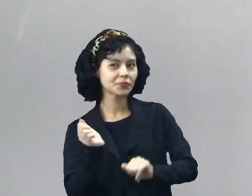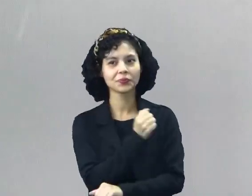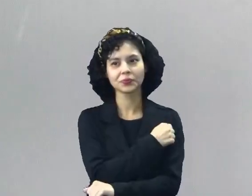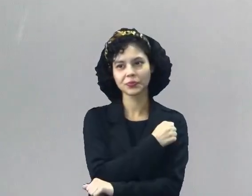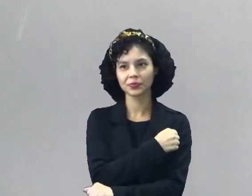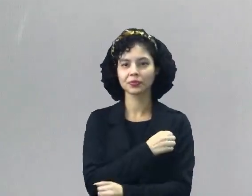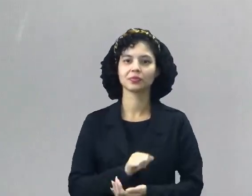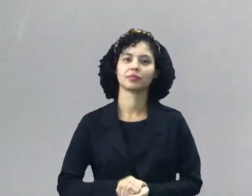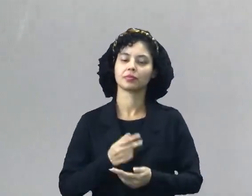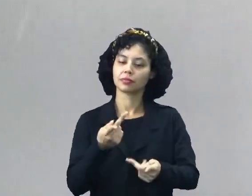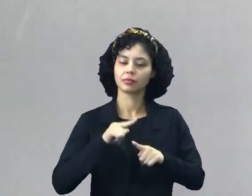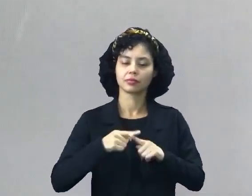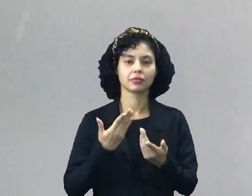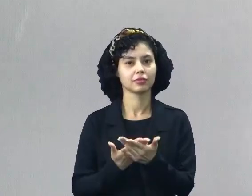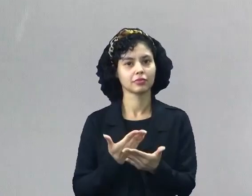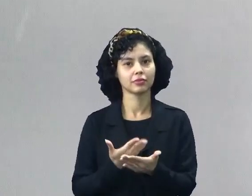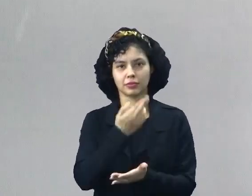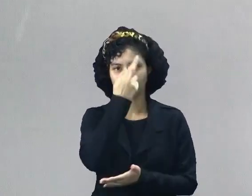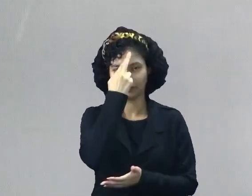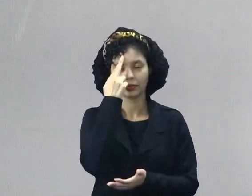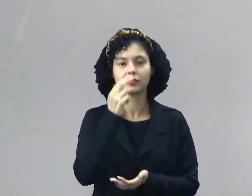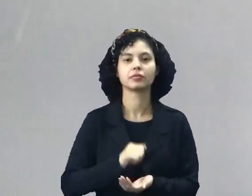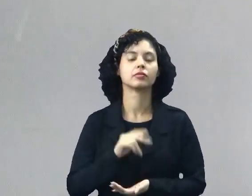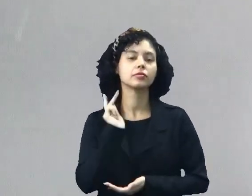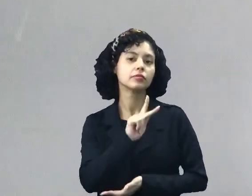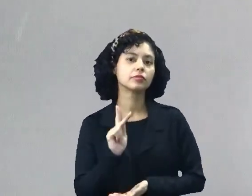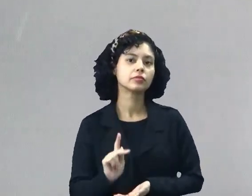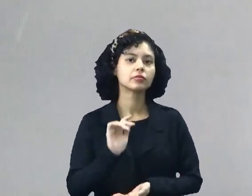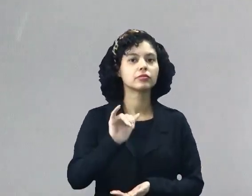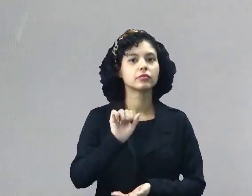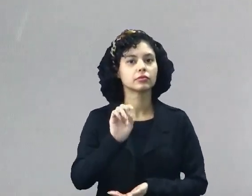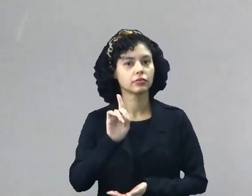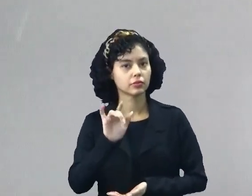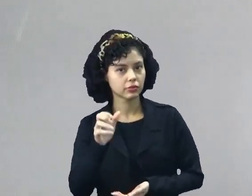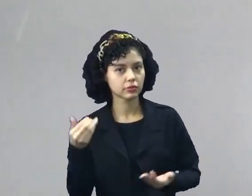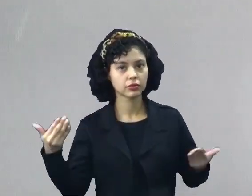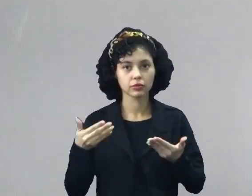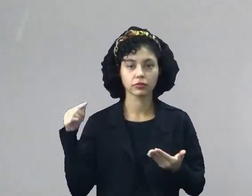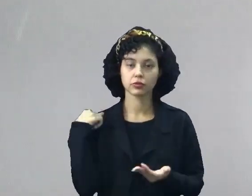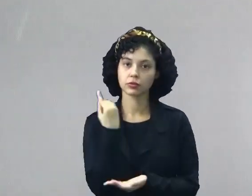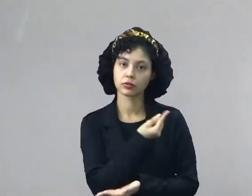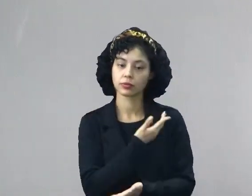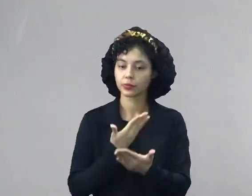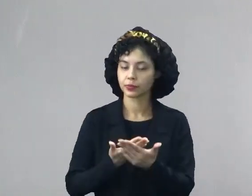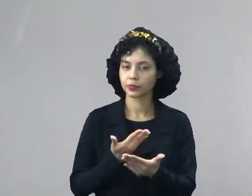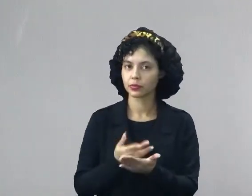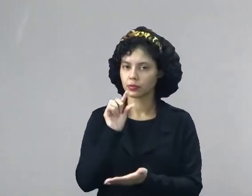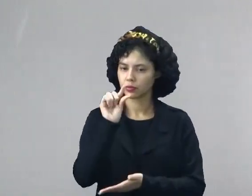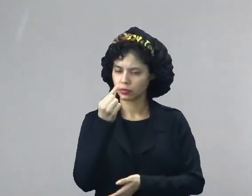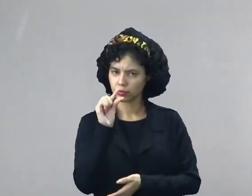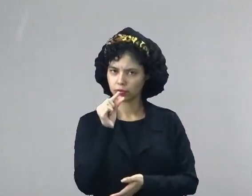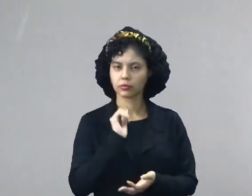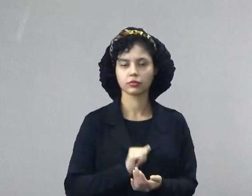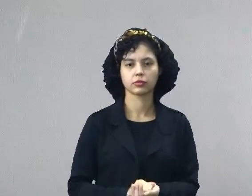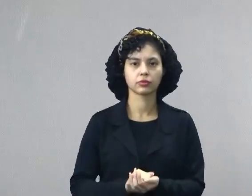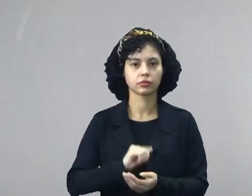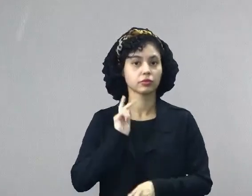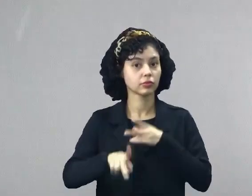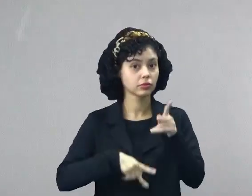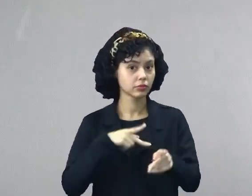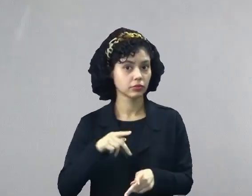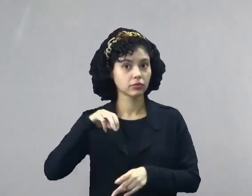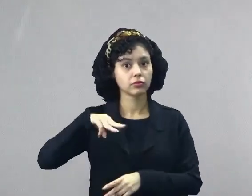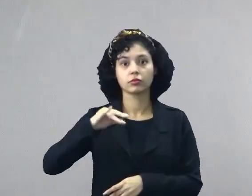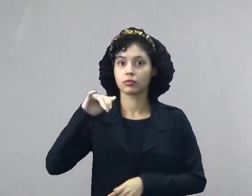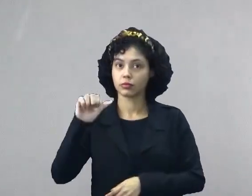Olá, alunos e alunos, bem-vindos a mais uma aula de História. Eu sou a professora Isabelle. Na aula de hoje, nós vamos estudar um pouco sobre a civilização